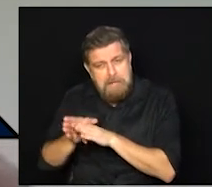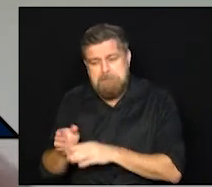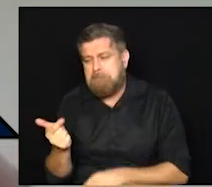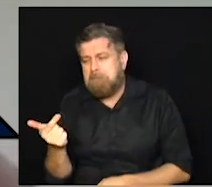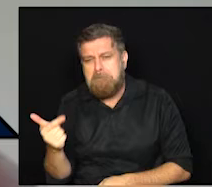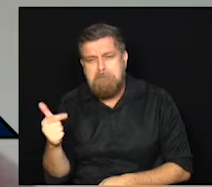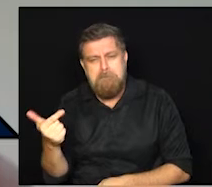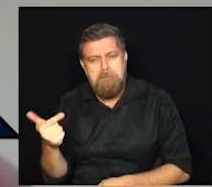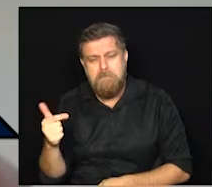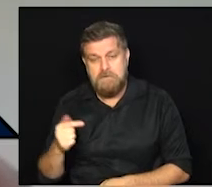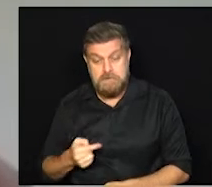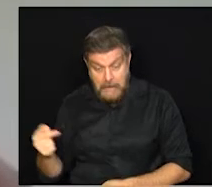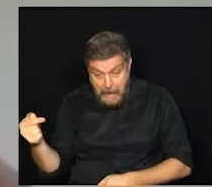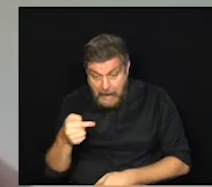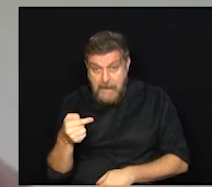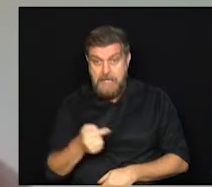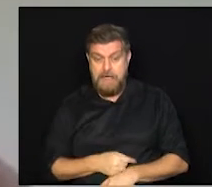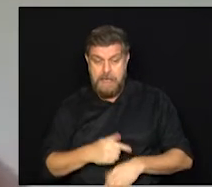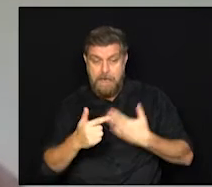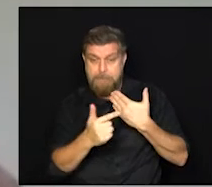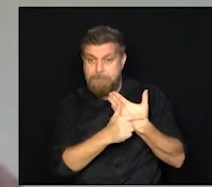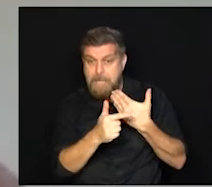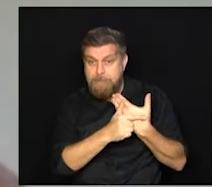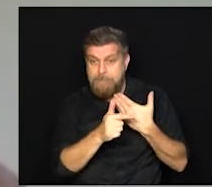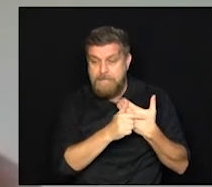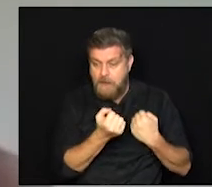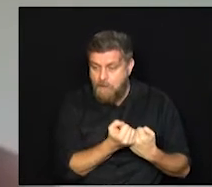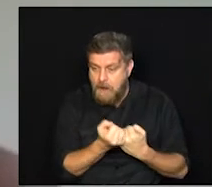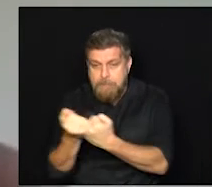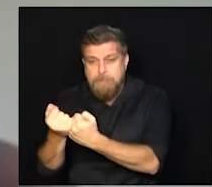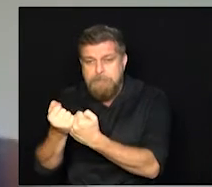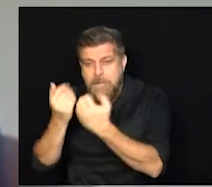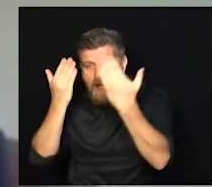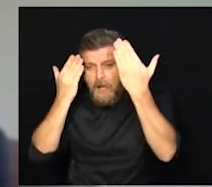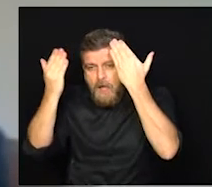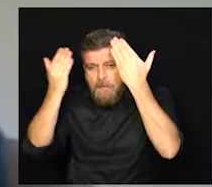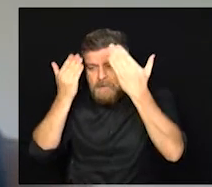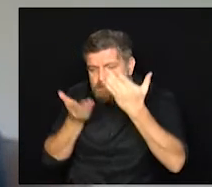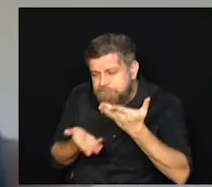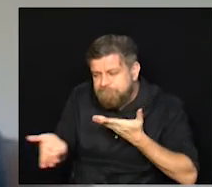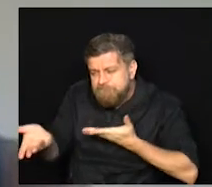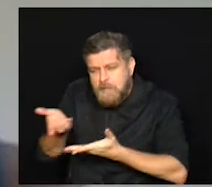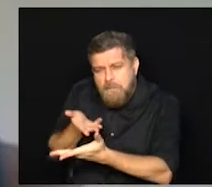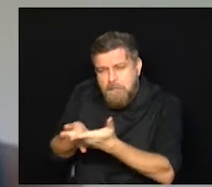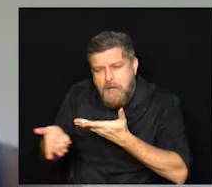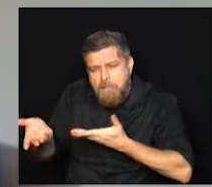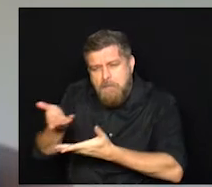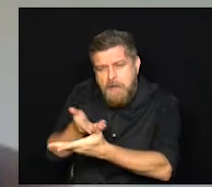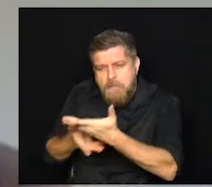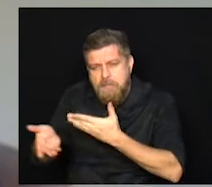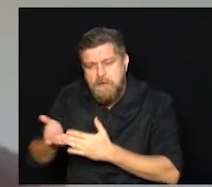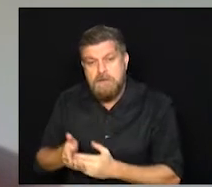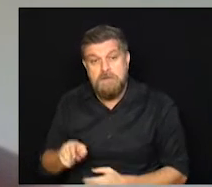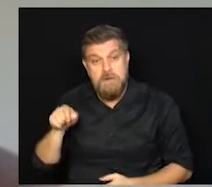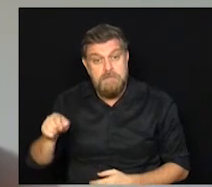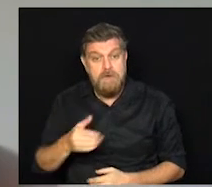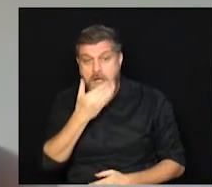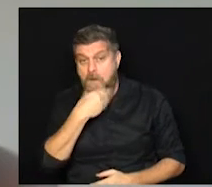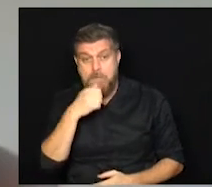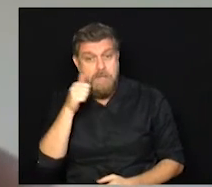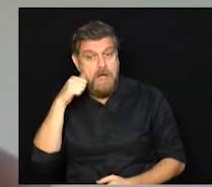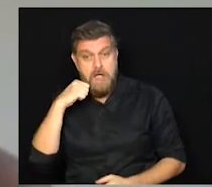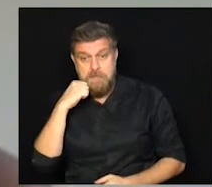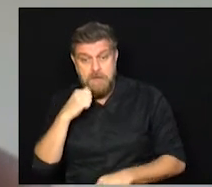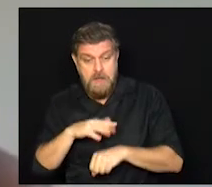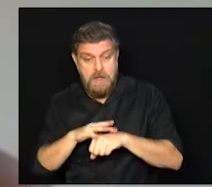que dê assistência emocional para esses pais, né? Muitos ficam doentes,